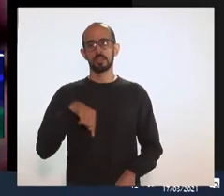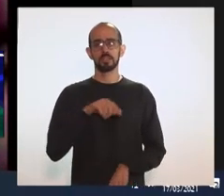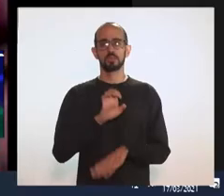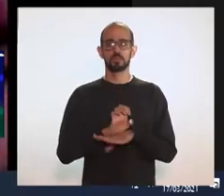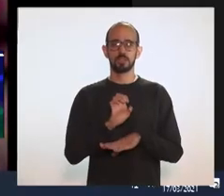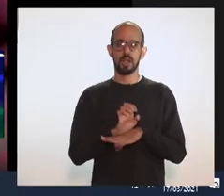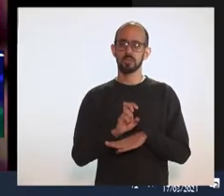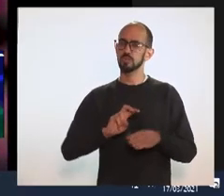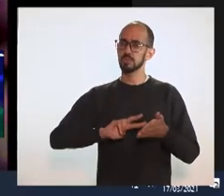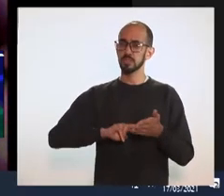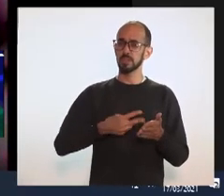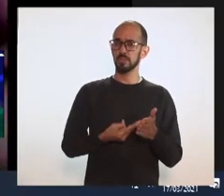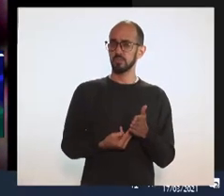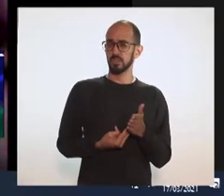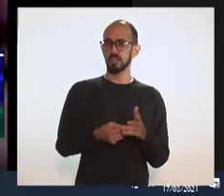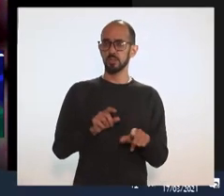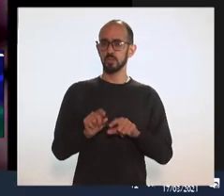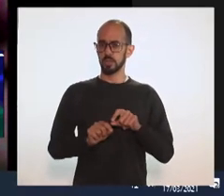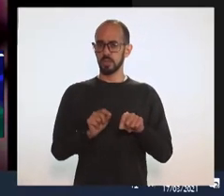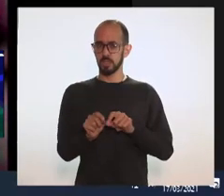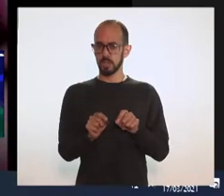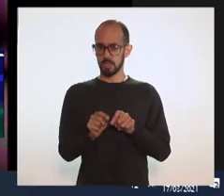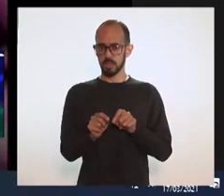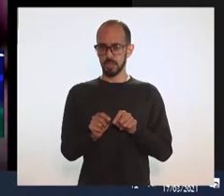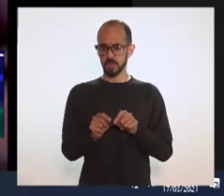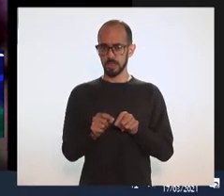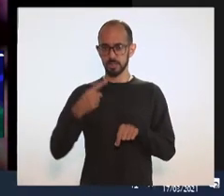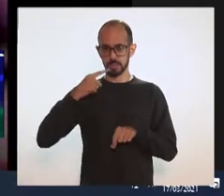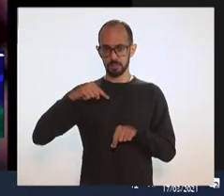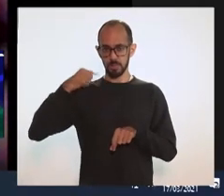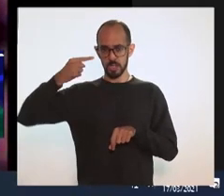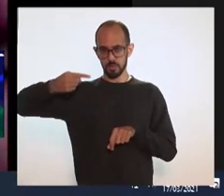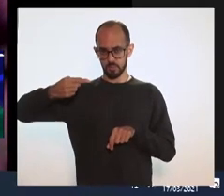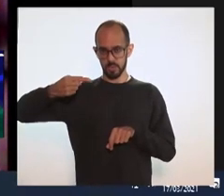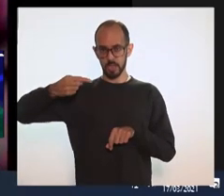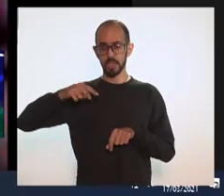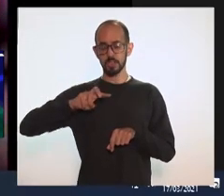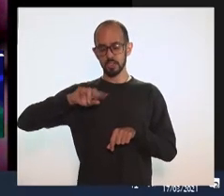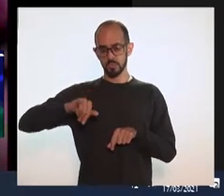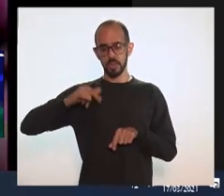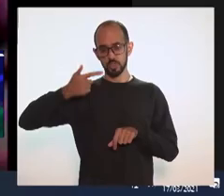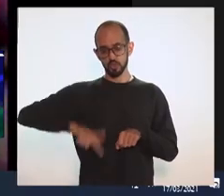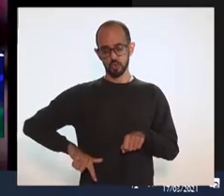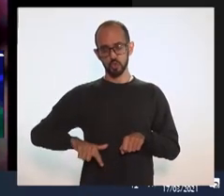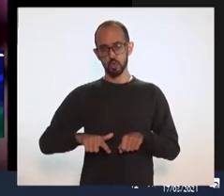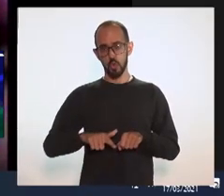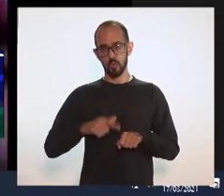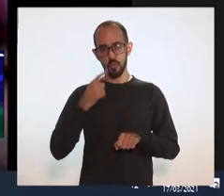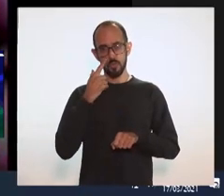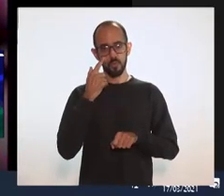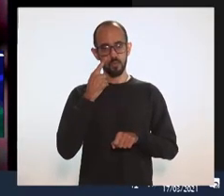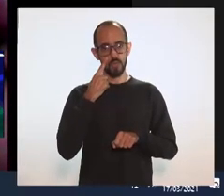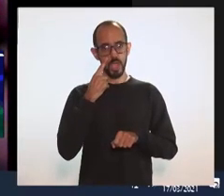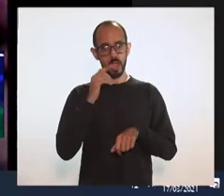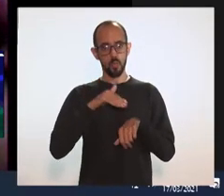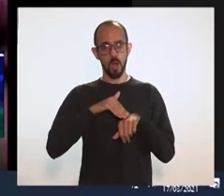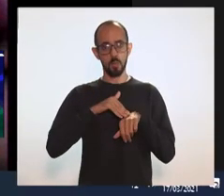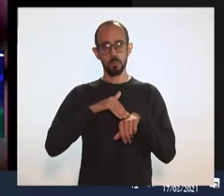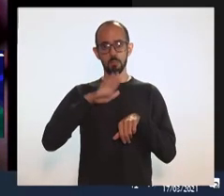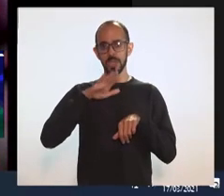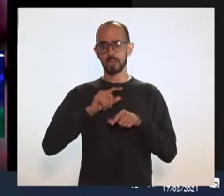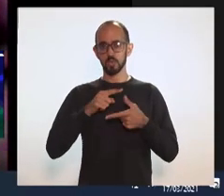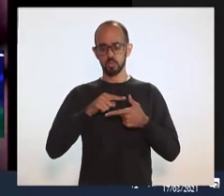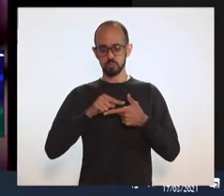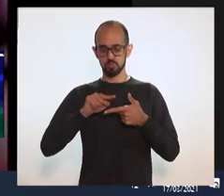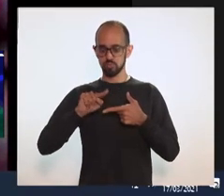significa? Significa que na próxima semana nós voltaremos a assistir um aumento